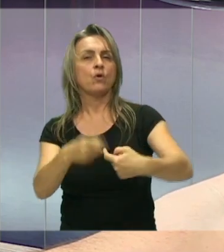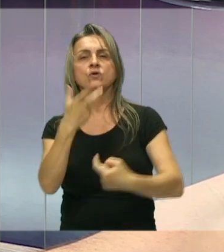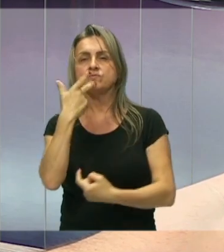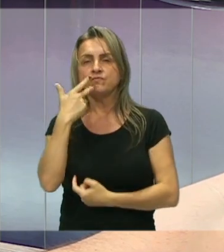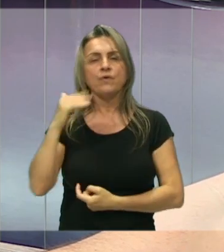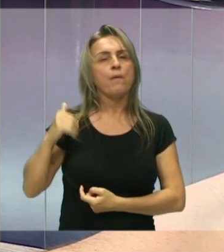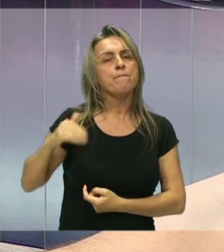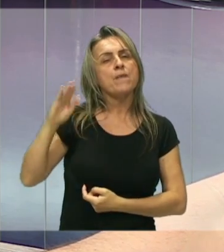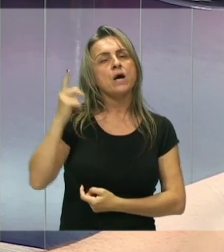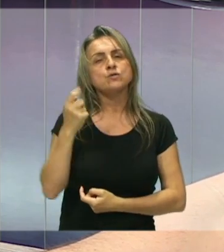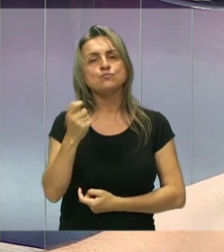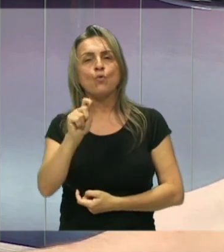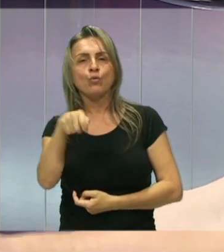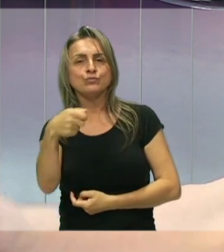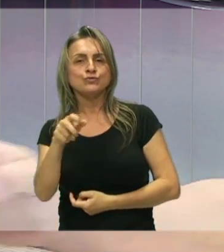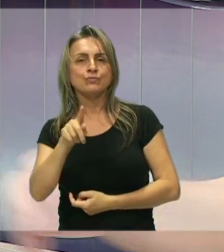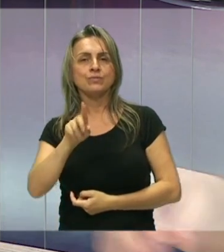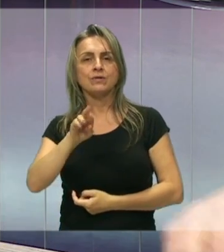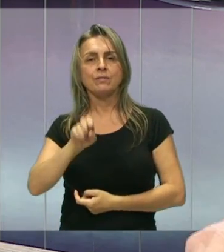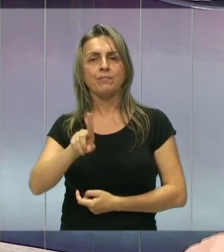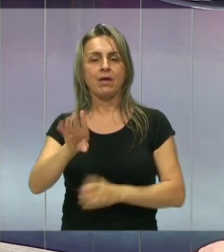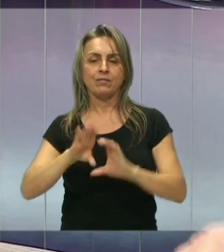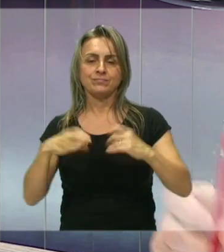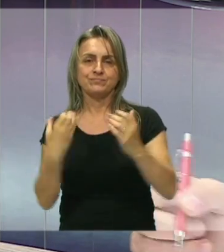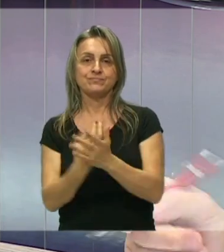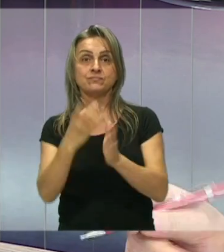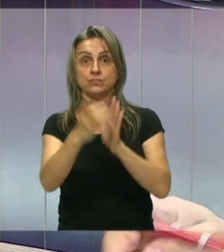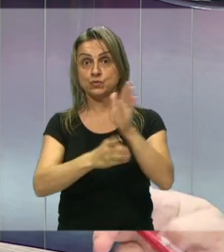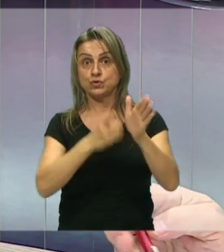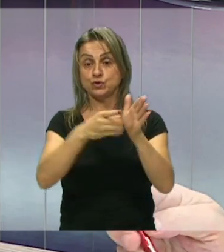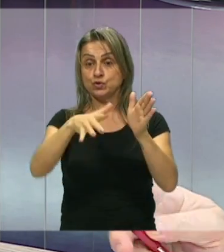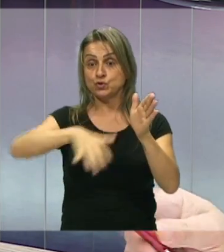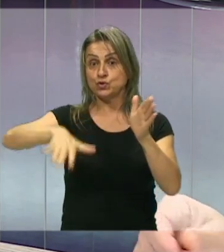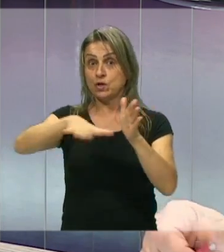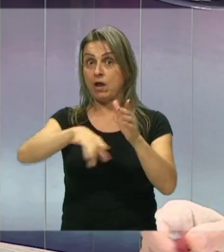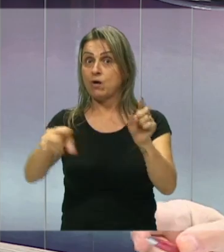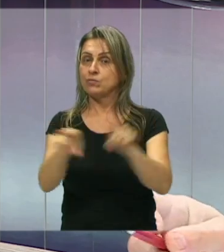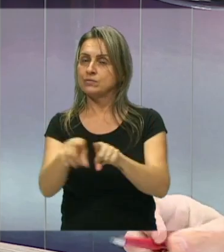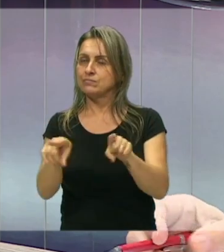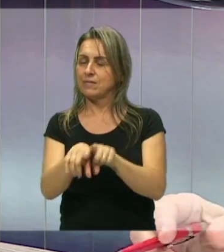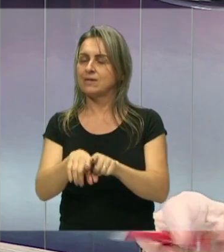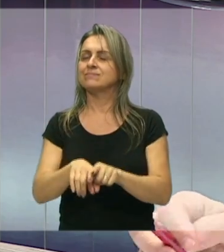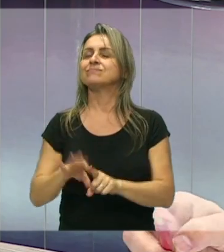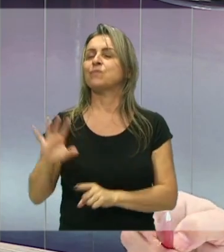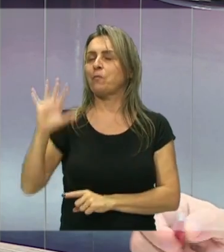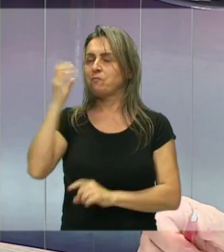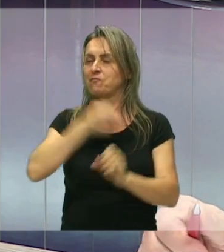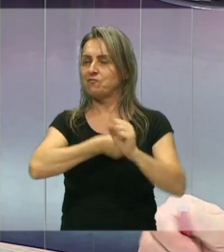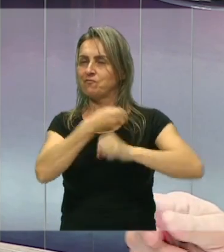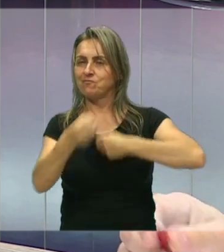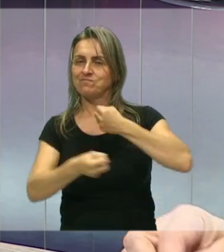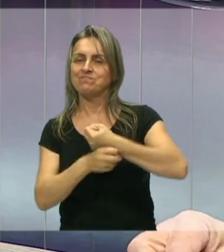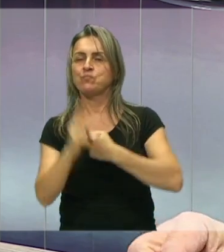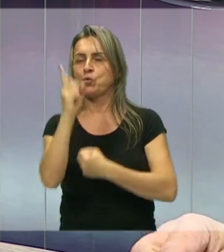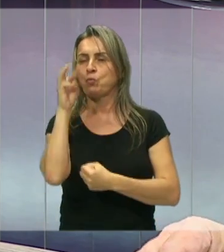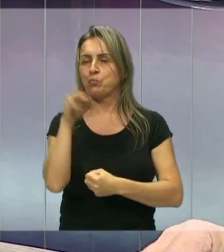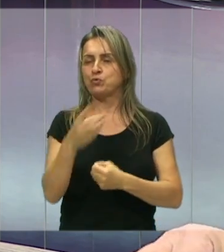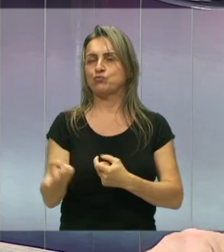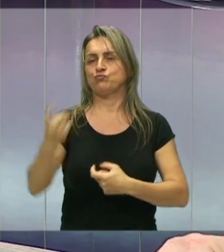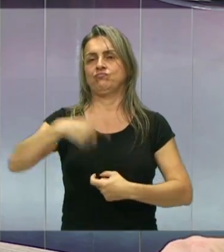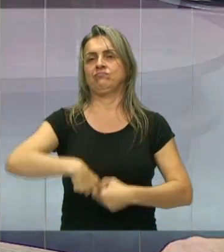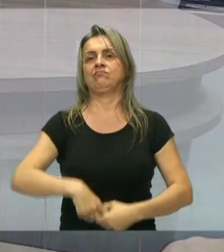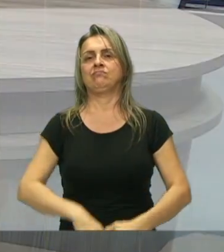as pré-conferências e as diretrizes gerais da Conferência Municipal de Saúde que acontece no ano que vem. É só um minuto, a gente já volta.